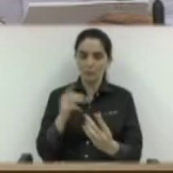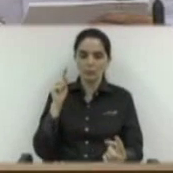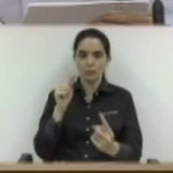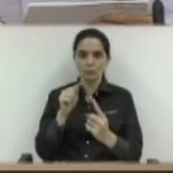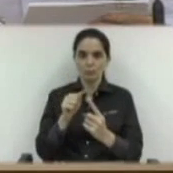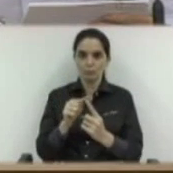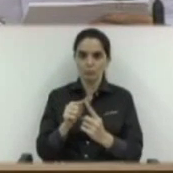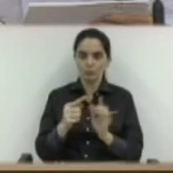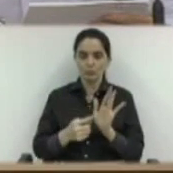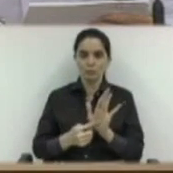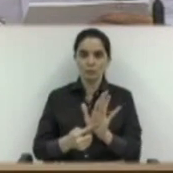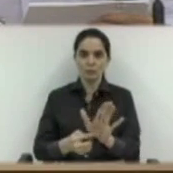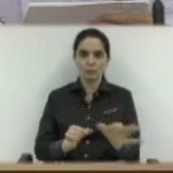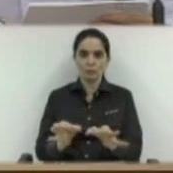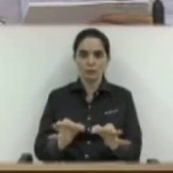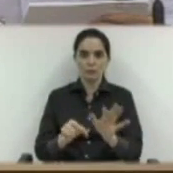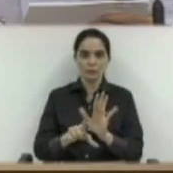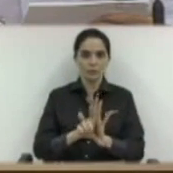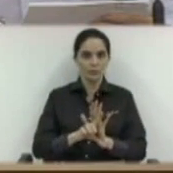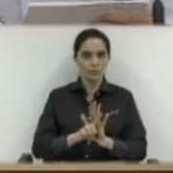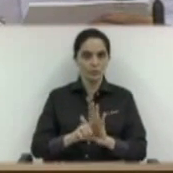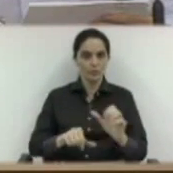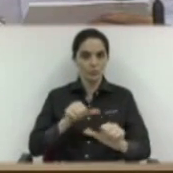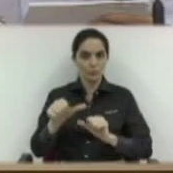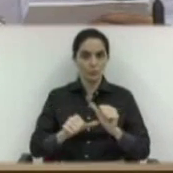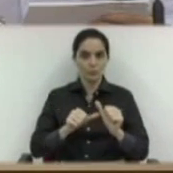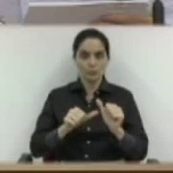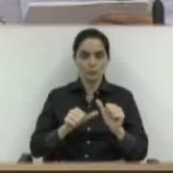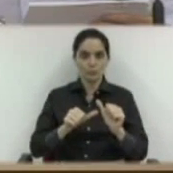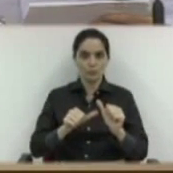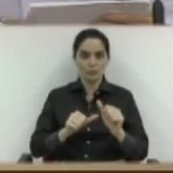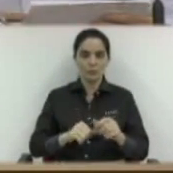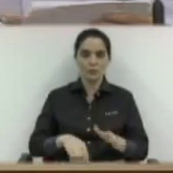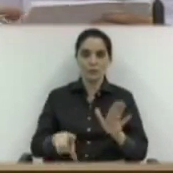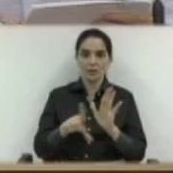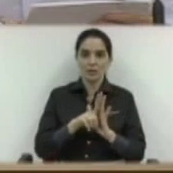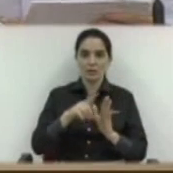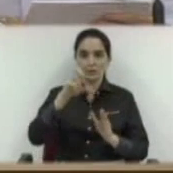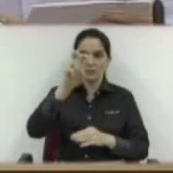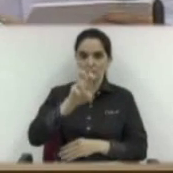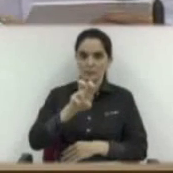de encaminhar projeto de lei que altera dispositivos da Lei número